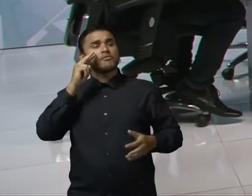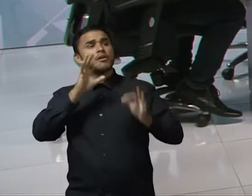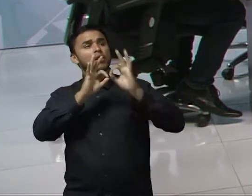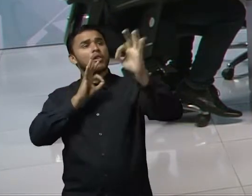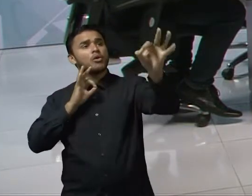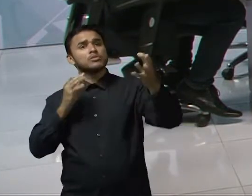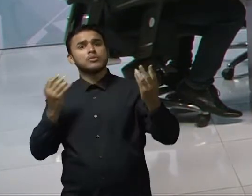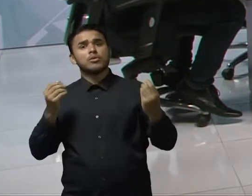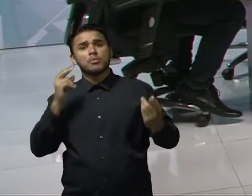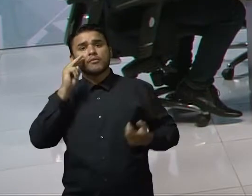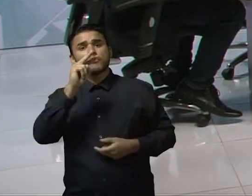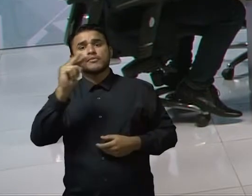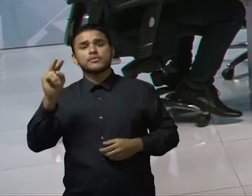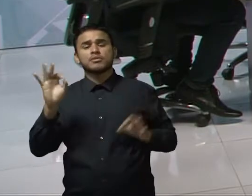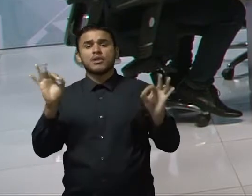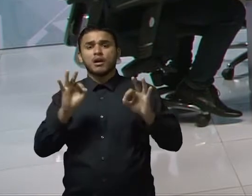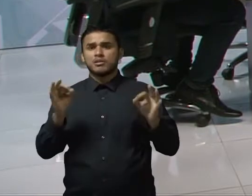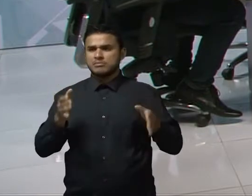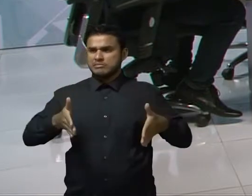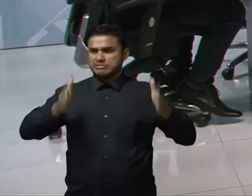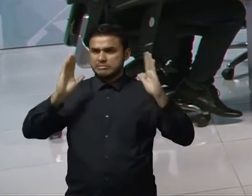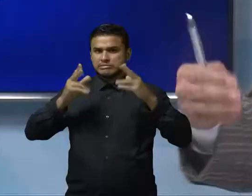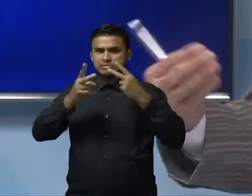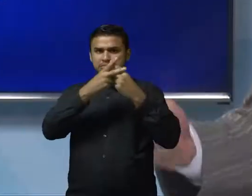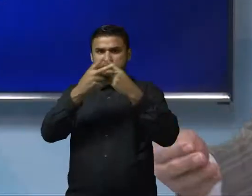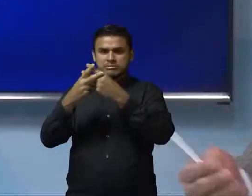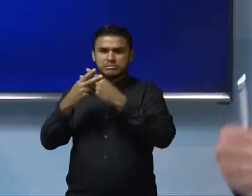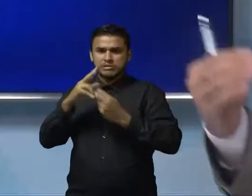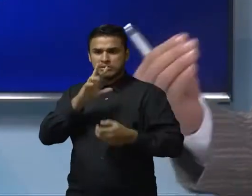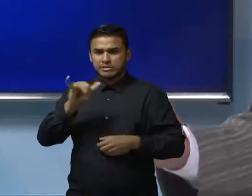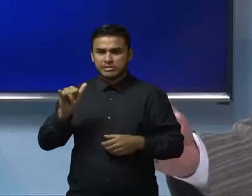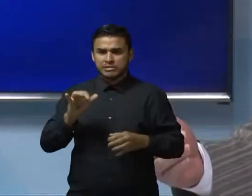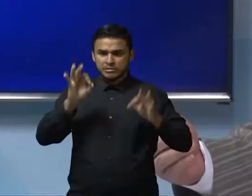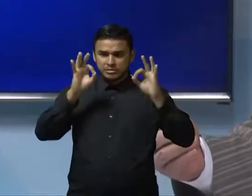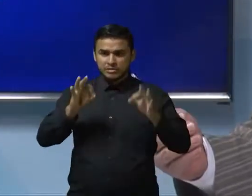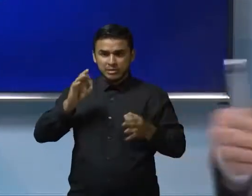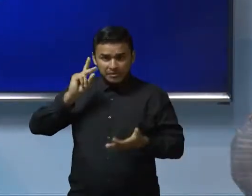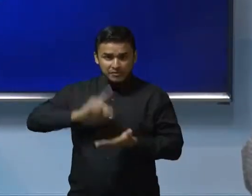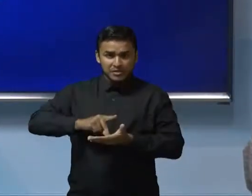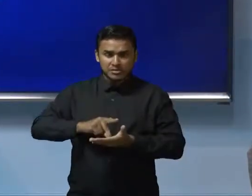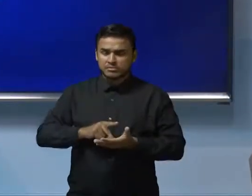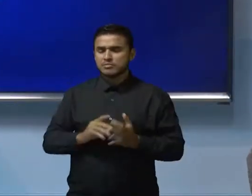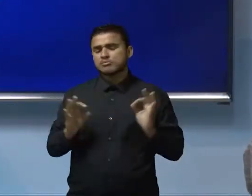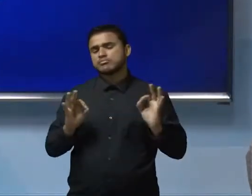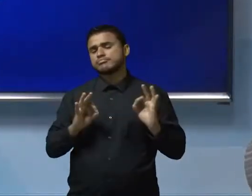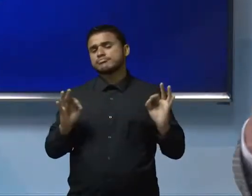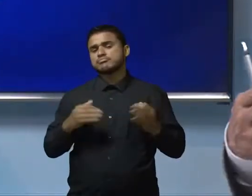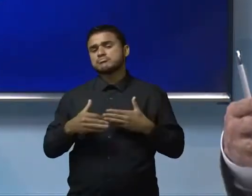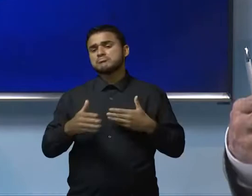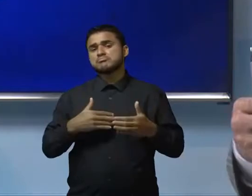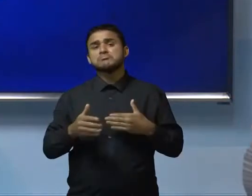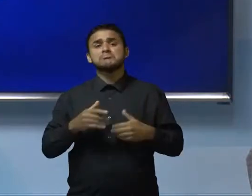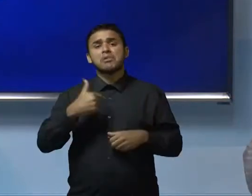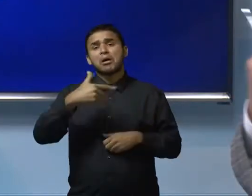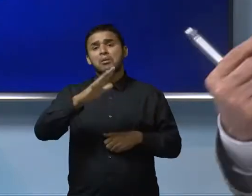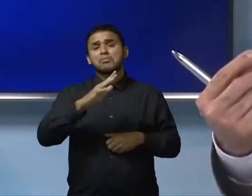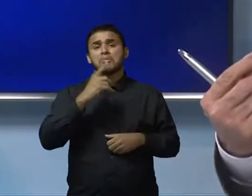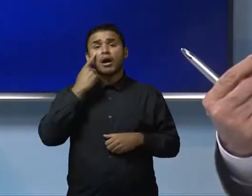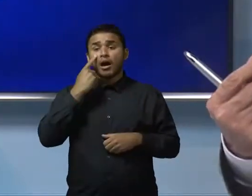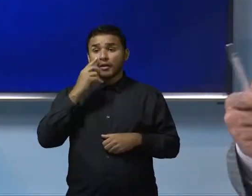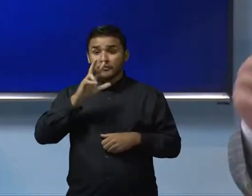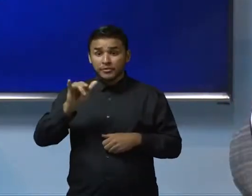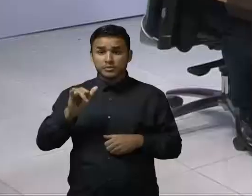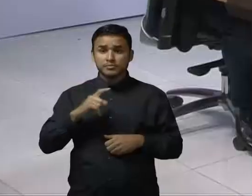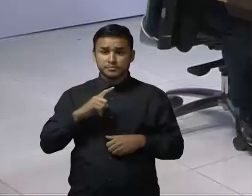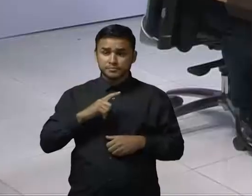desse sistema, os governantes não investem numa política carcerária efetiva, e quando eu digo política carcerária efetiva, entendamos